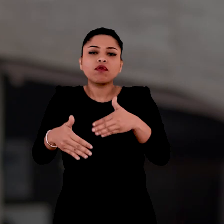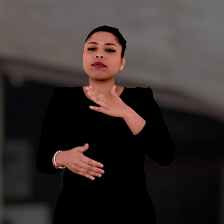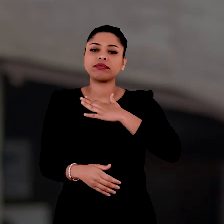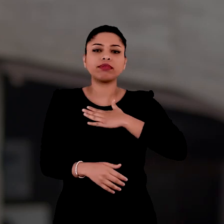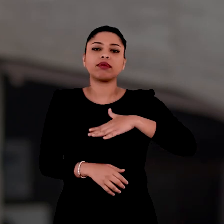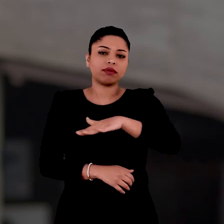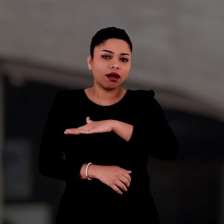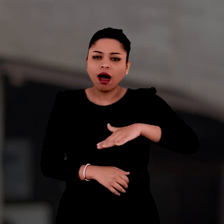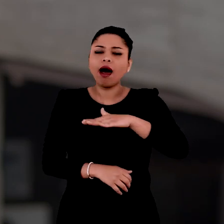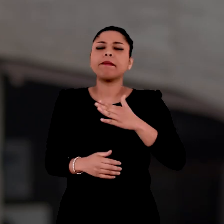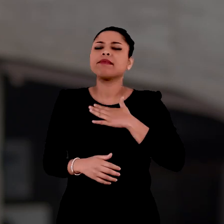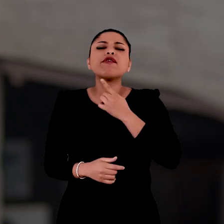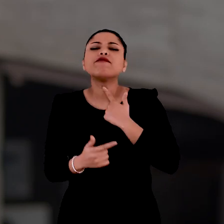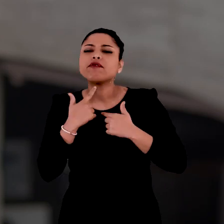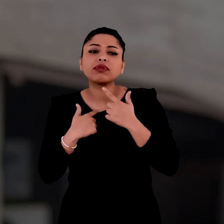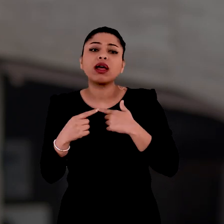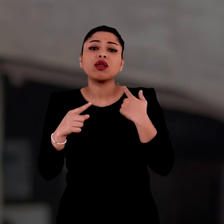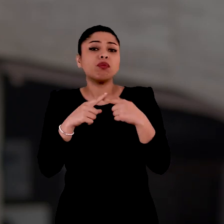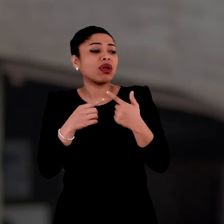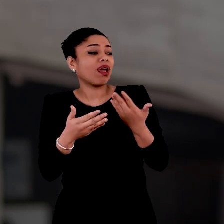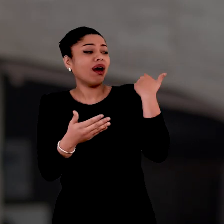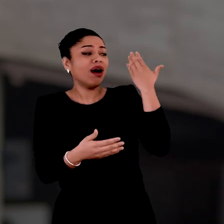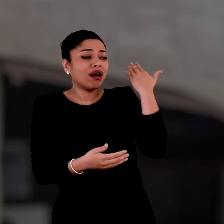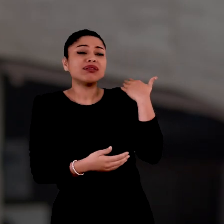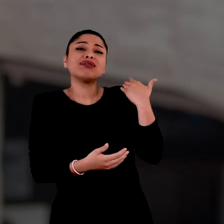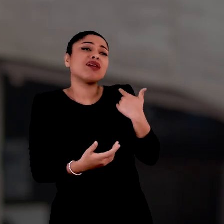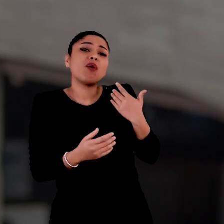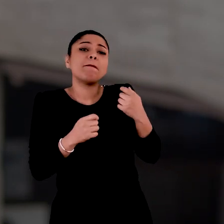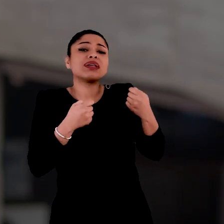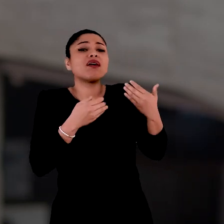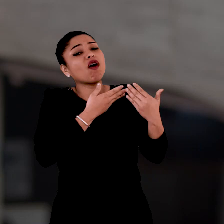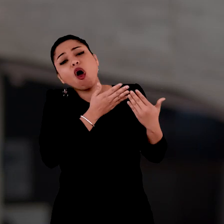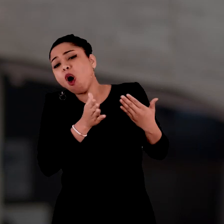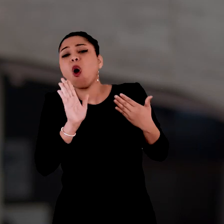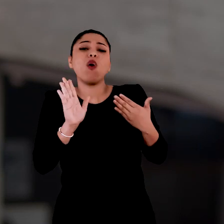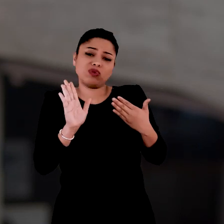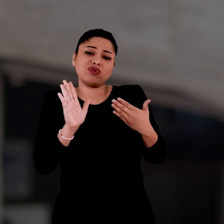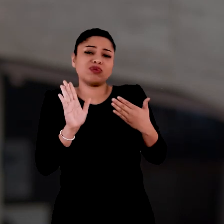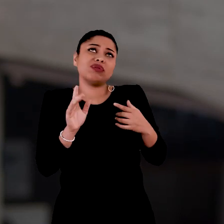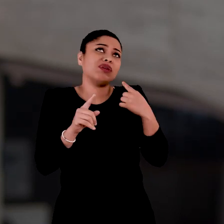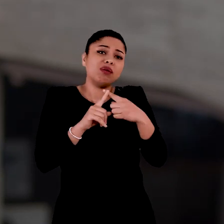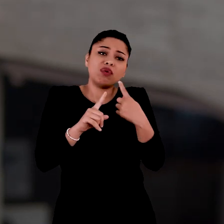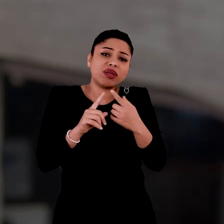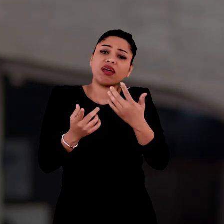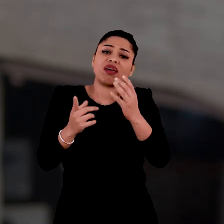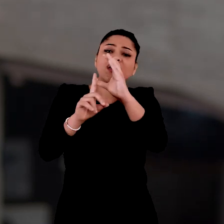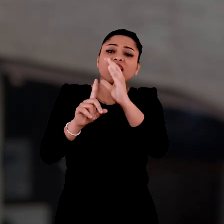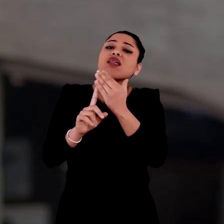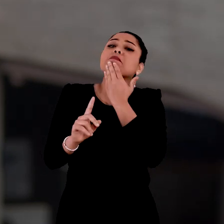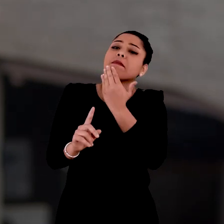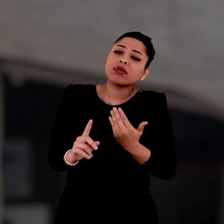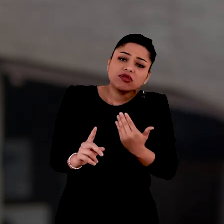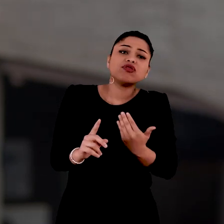que nos solicitava tinha uma pauta diferente, ou por necessidades financeiras mesmo, de fazer o escritório progredir